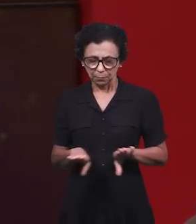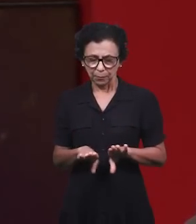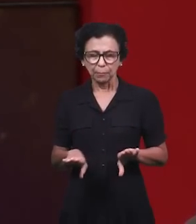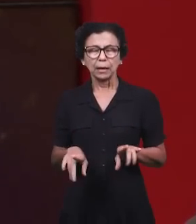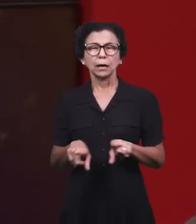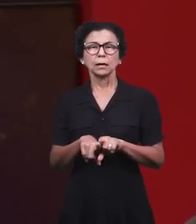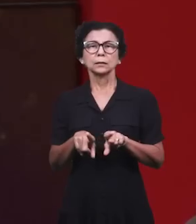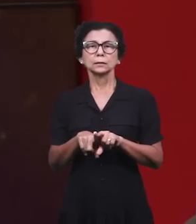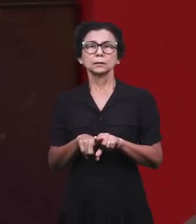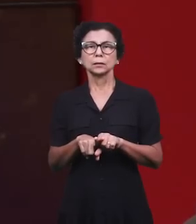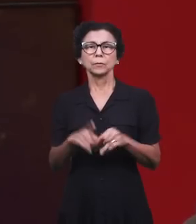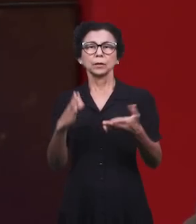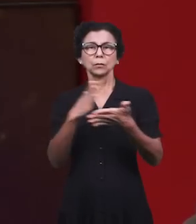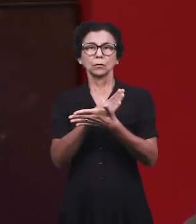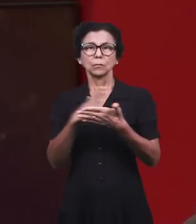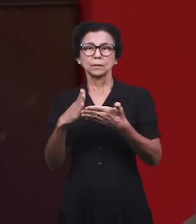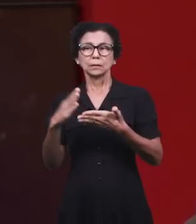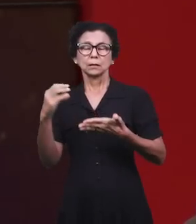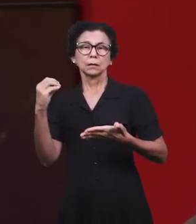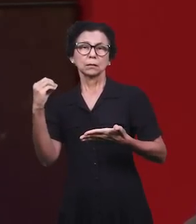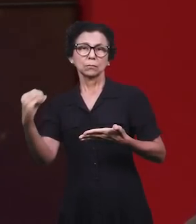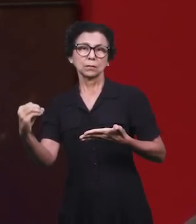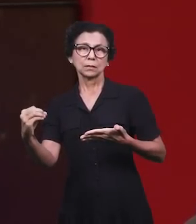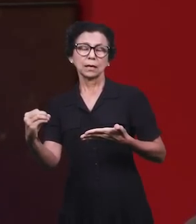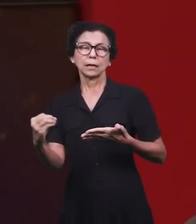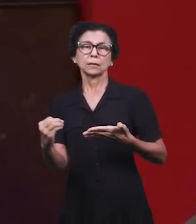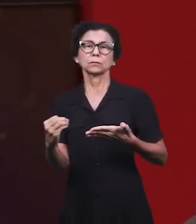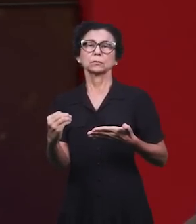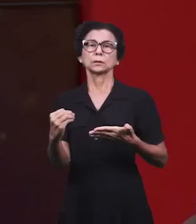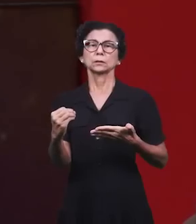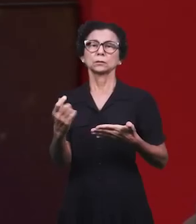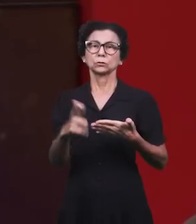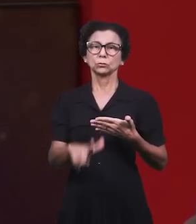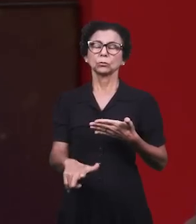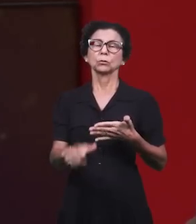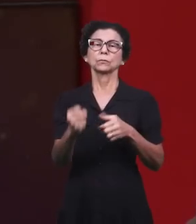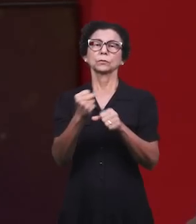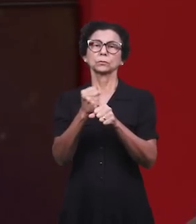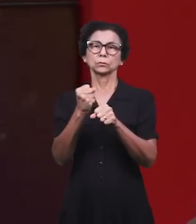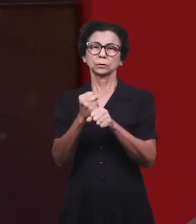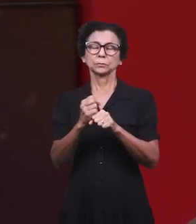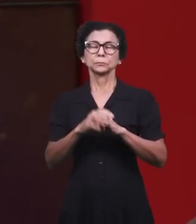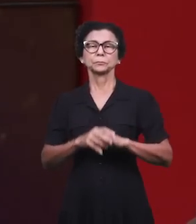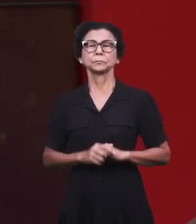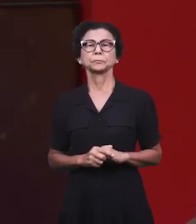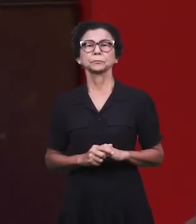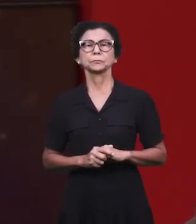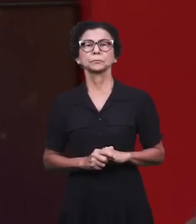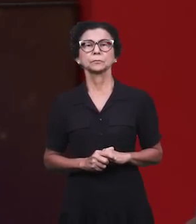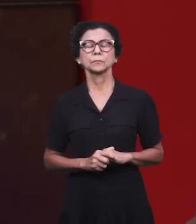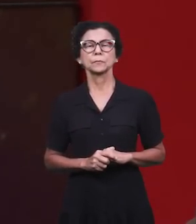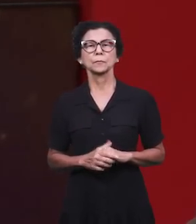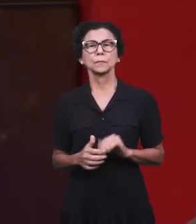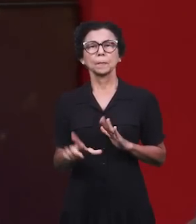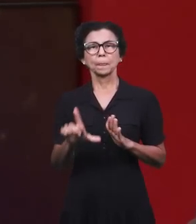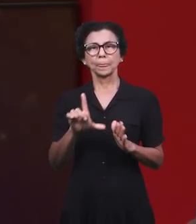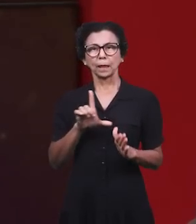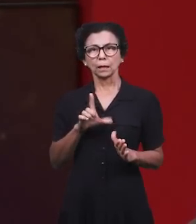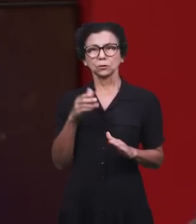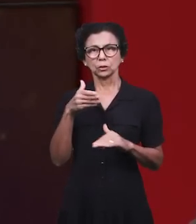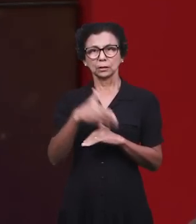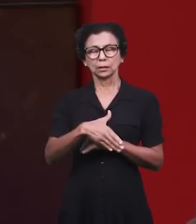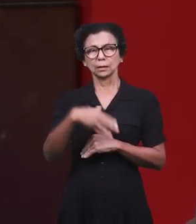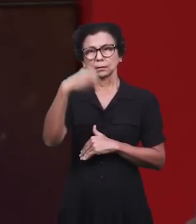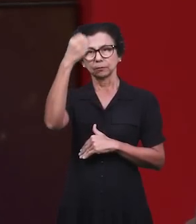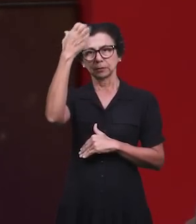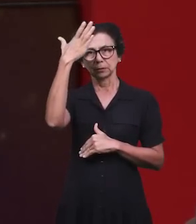dessas palavras. Mas para a gente poder, antes de discutirmos a respeito das revelações, do